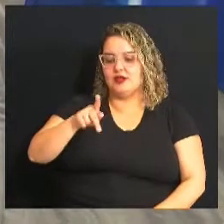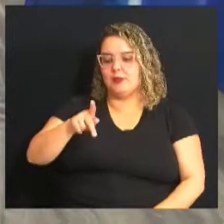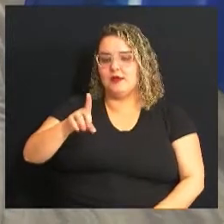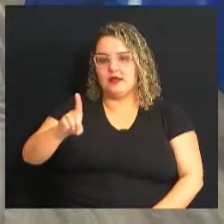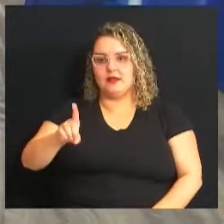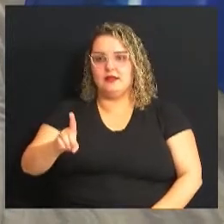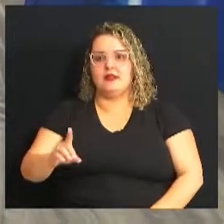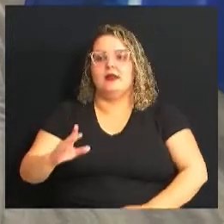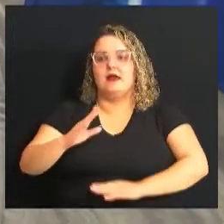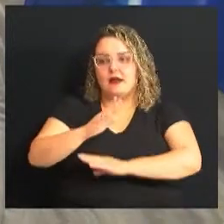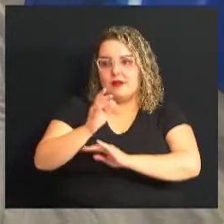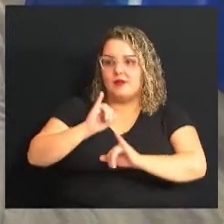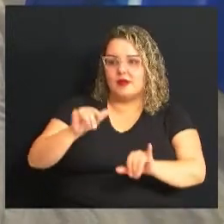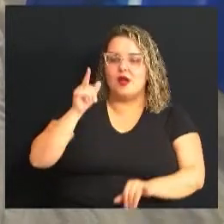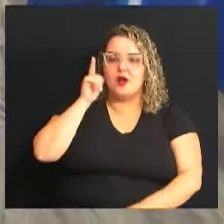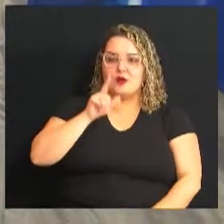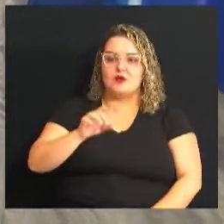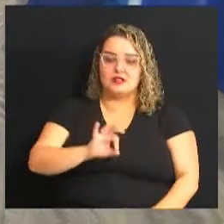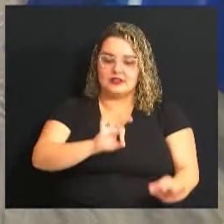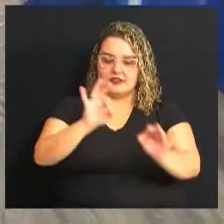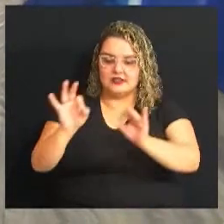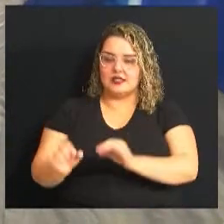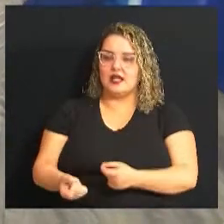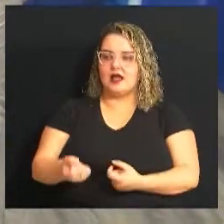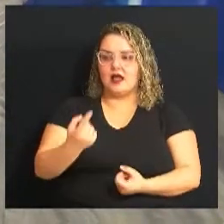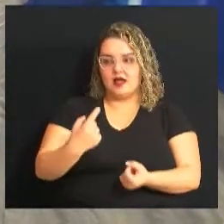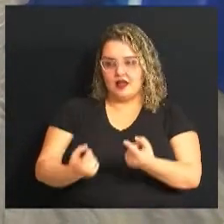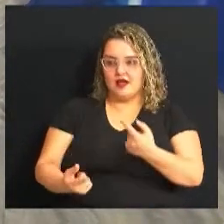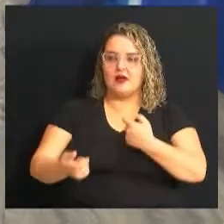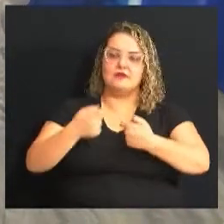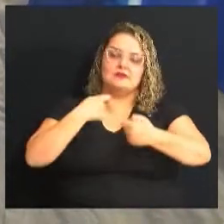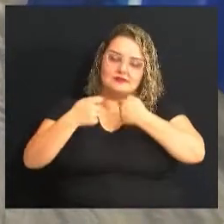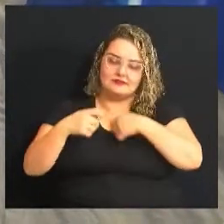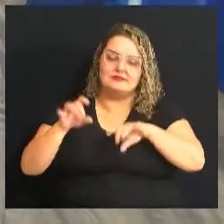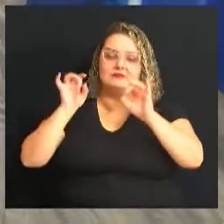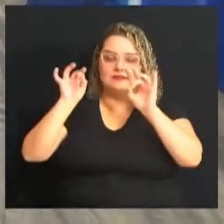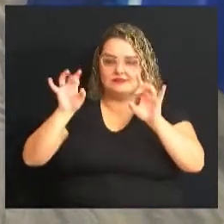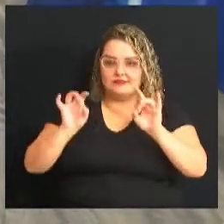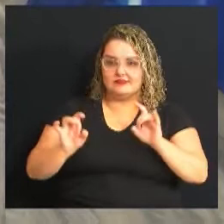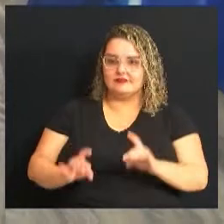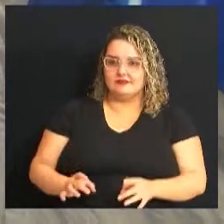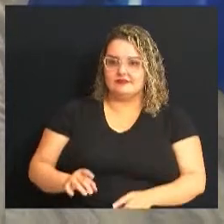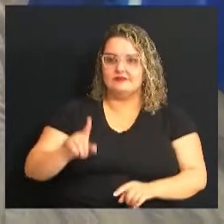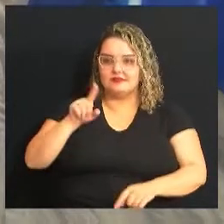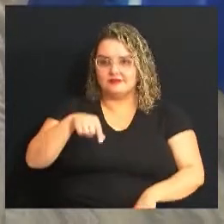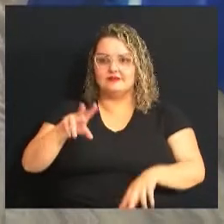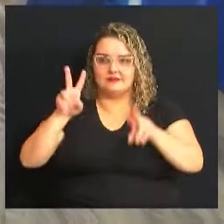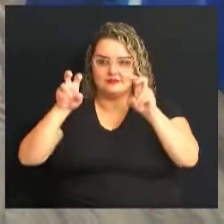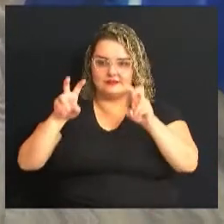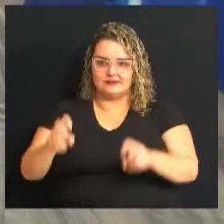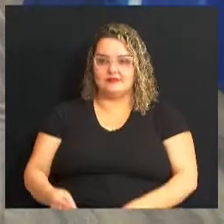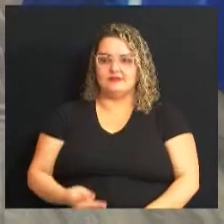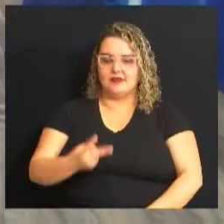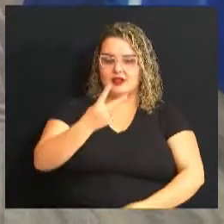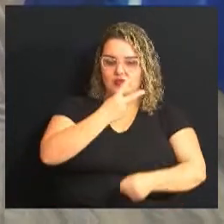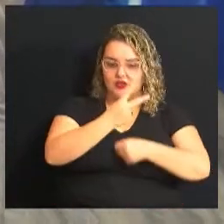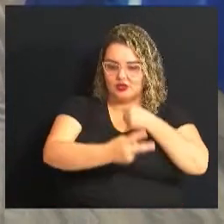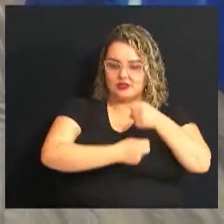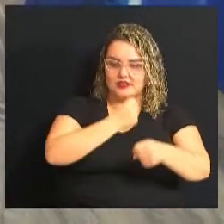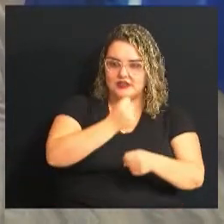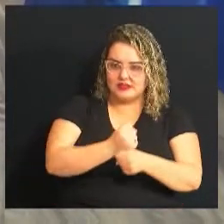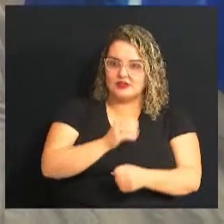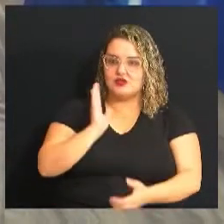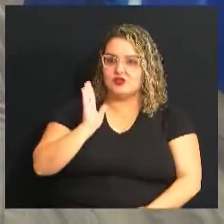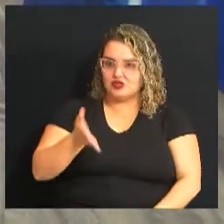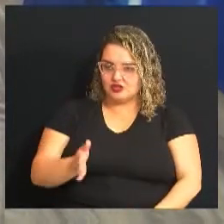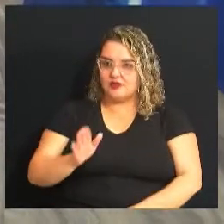você consegue assistir algumas entrevistas com especialistas sobre este assunto. 2 anos em vigor no nosso